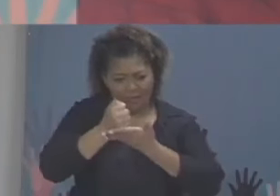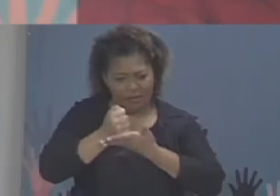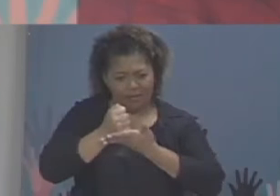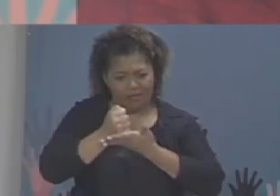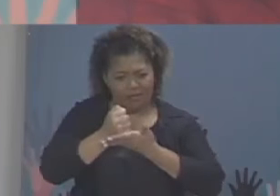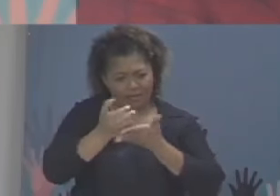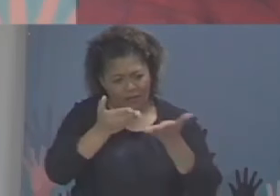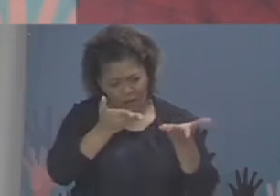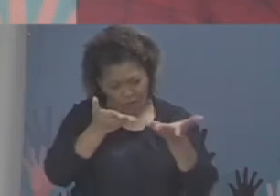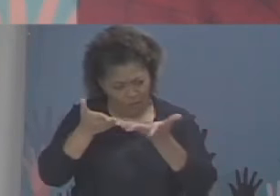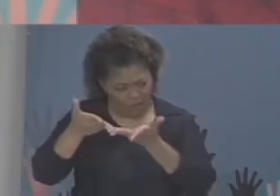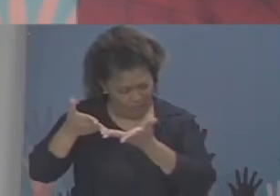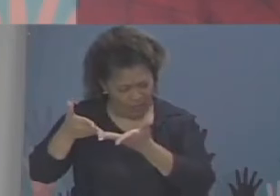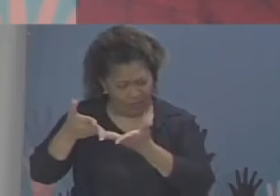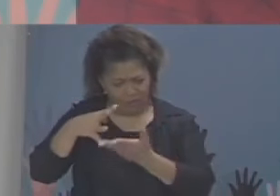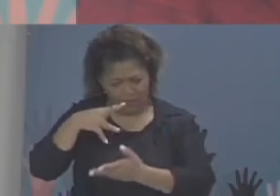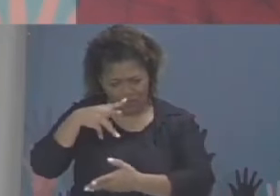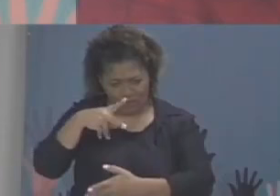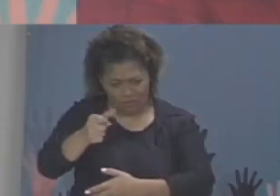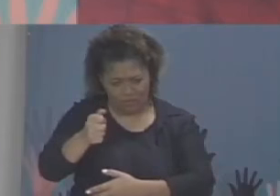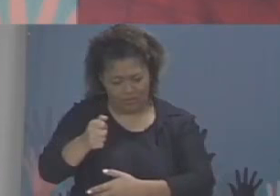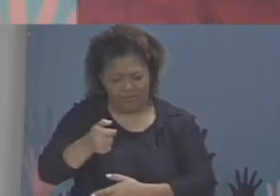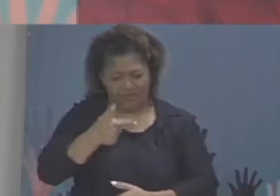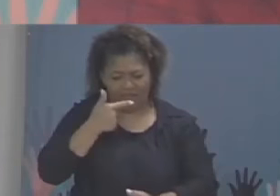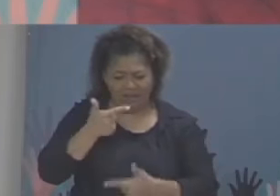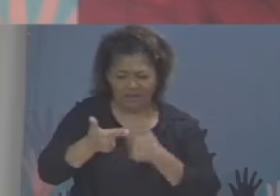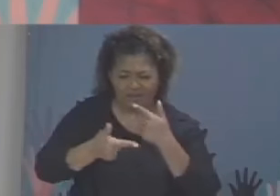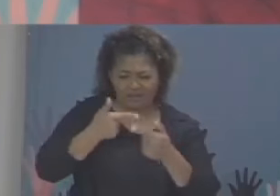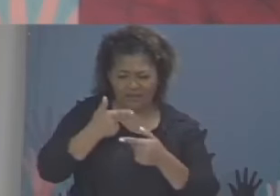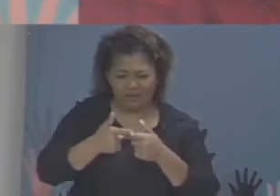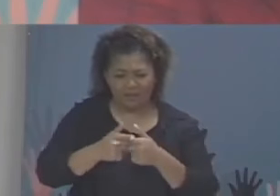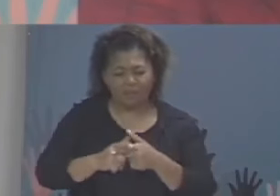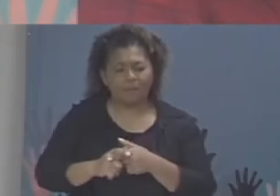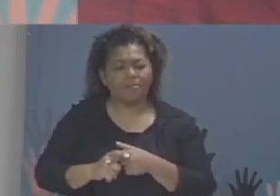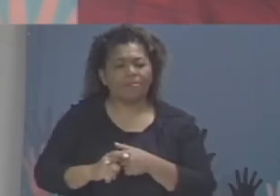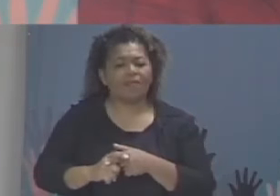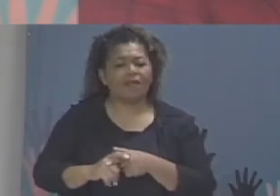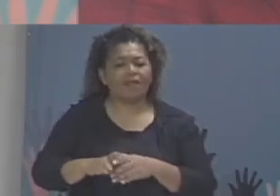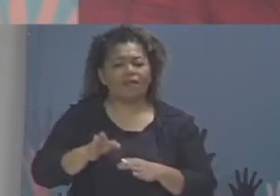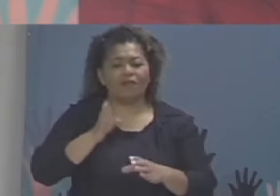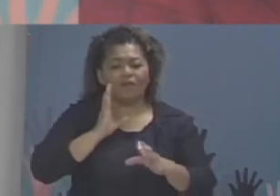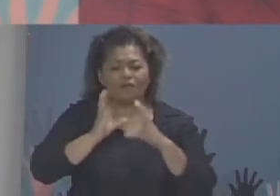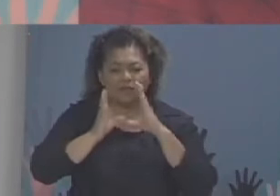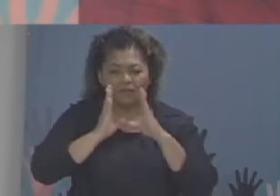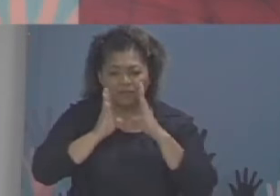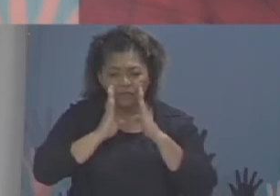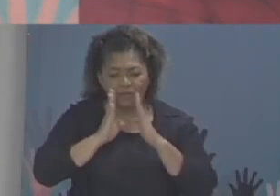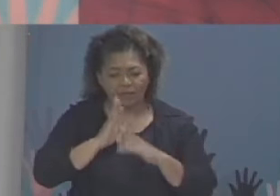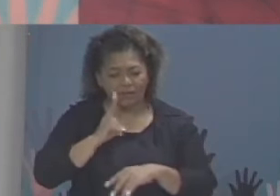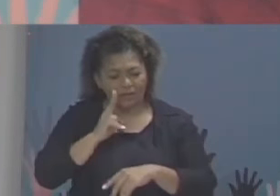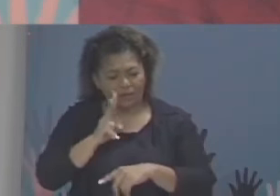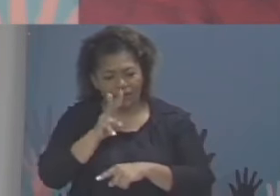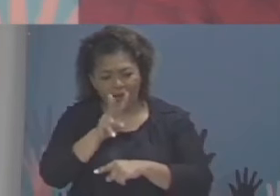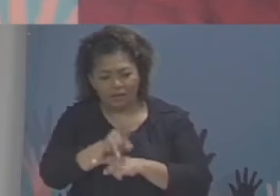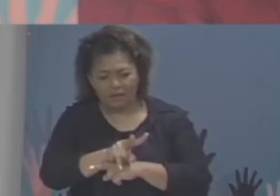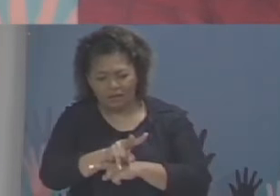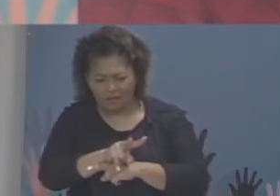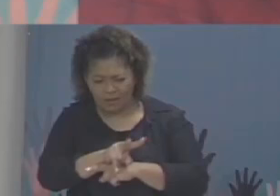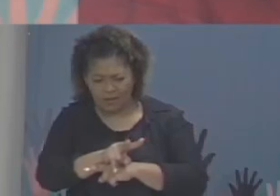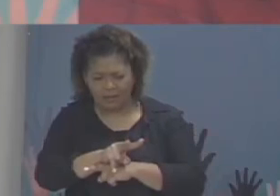os apoiadores e os comentadores no seu Face e rastreá-lo. E lá, dizer de quem